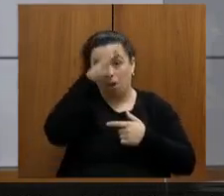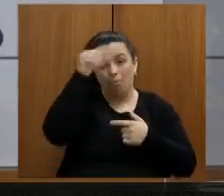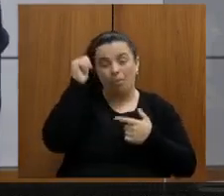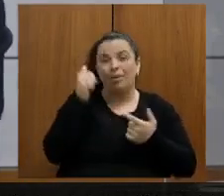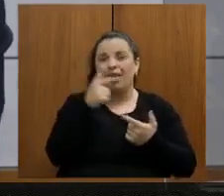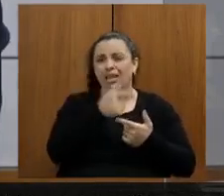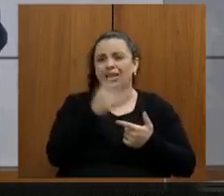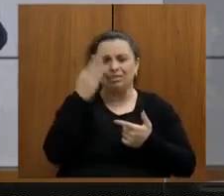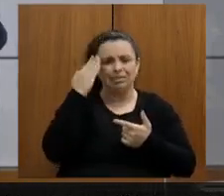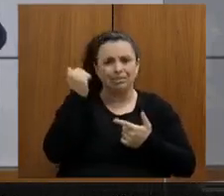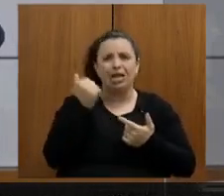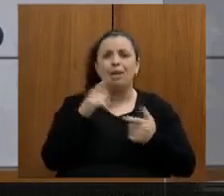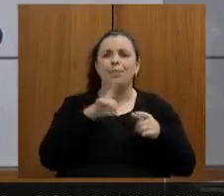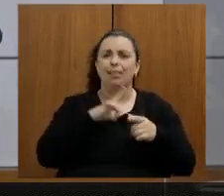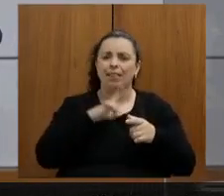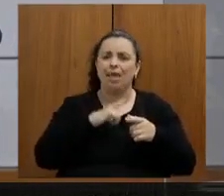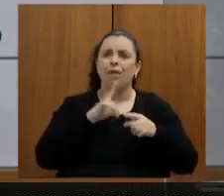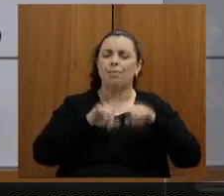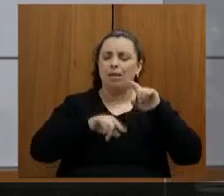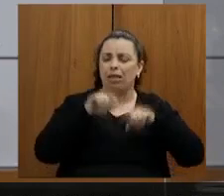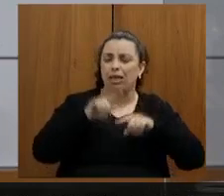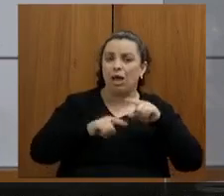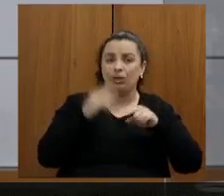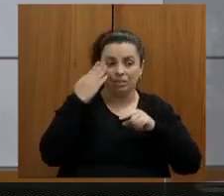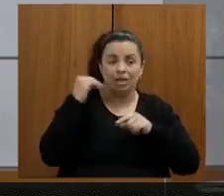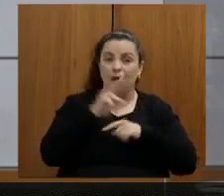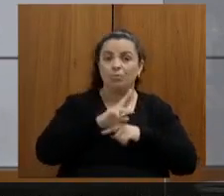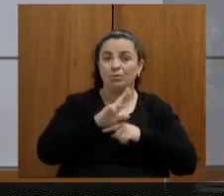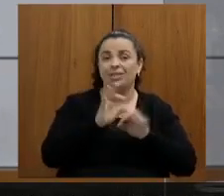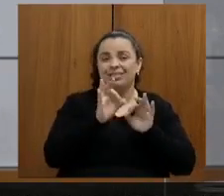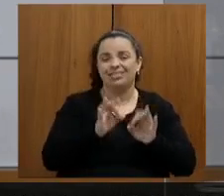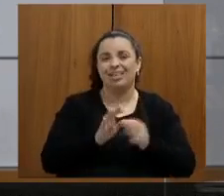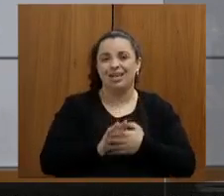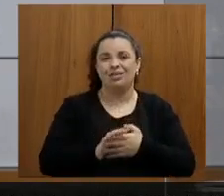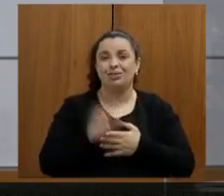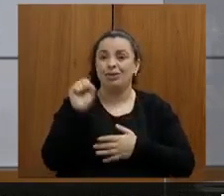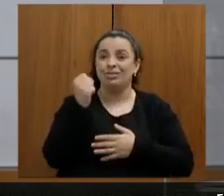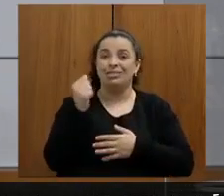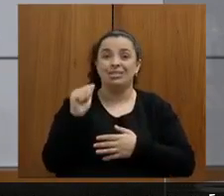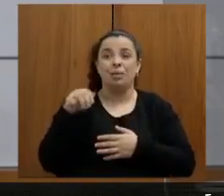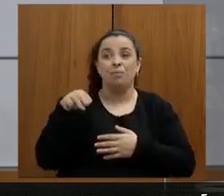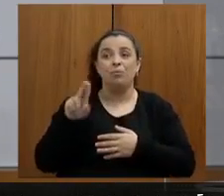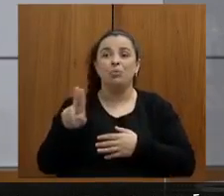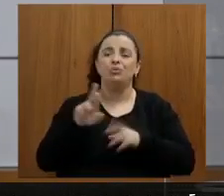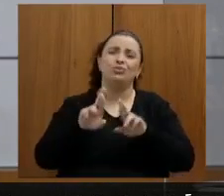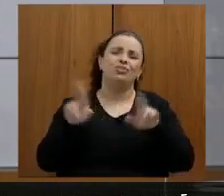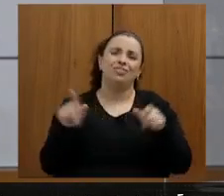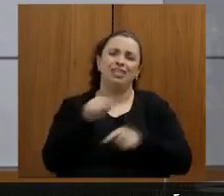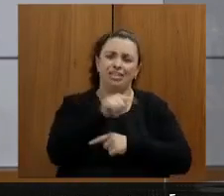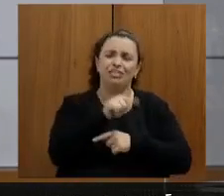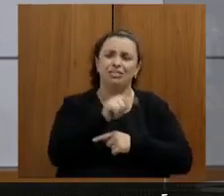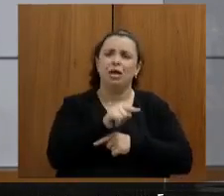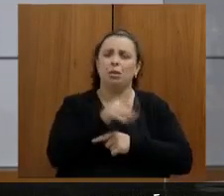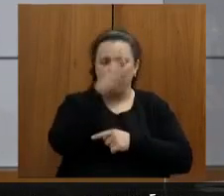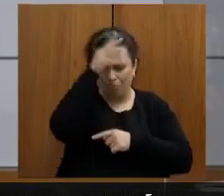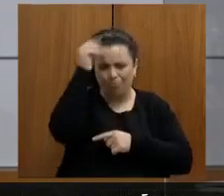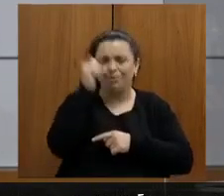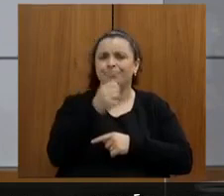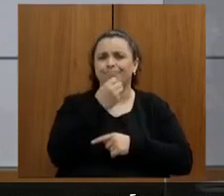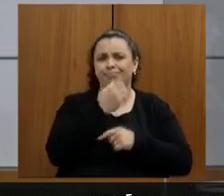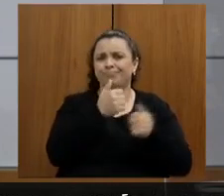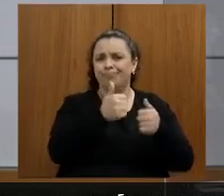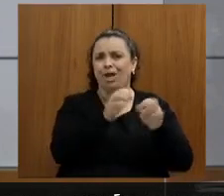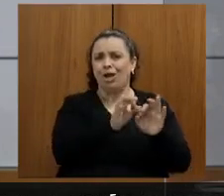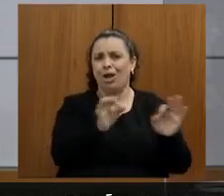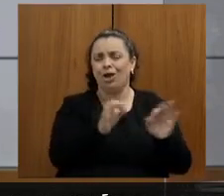e sabe usar o equipamento então a palavra sim de agradecimento tô enfrentando uma luta